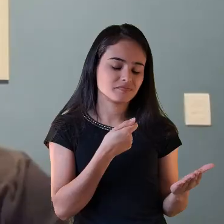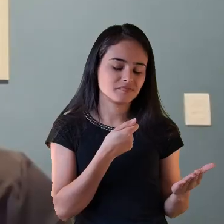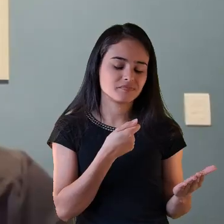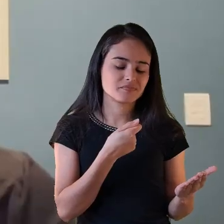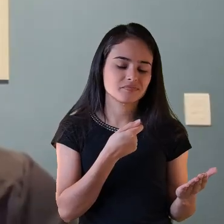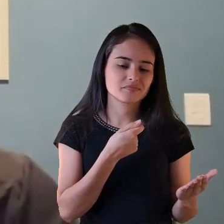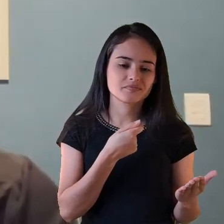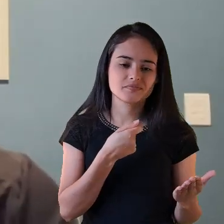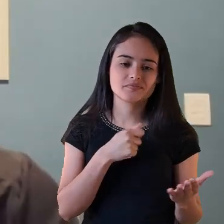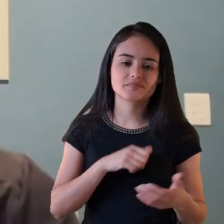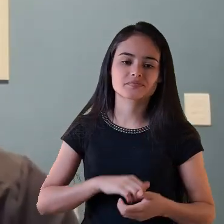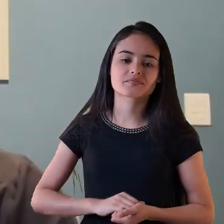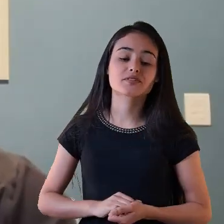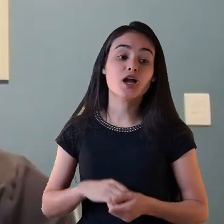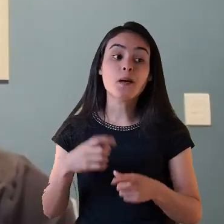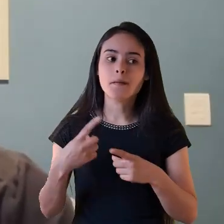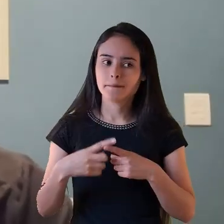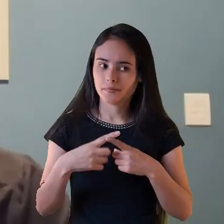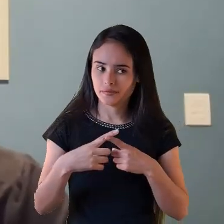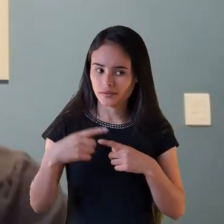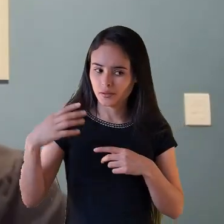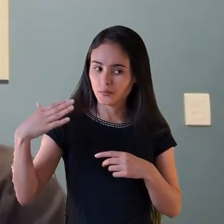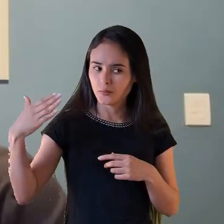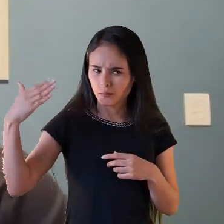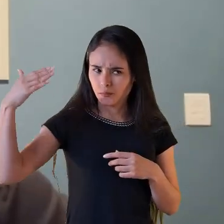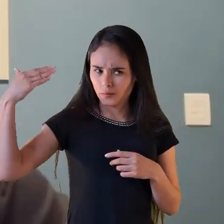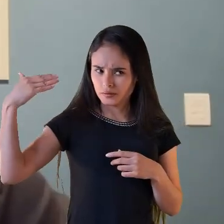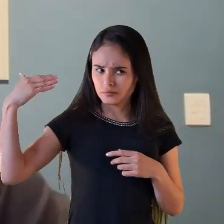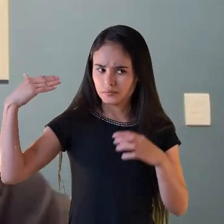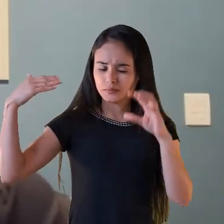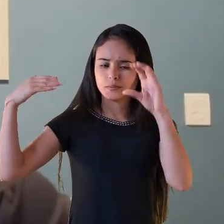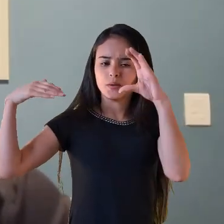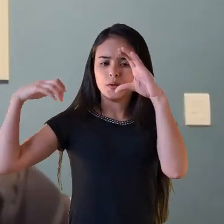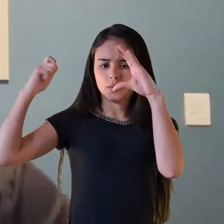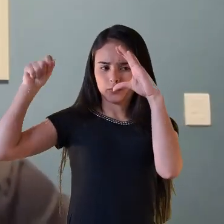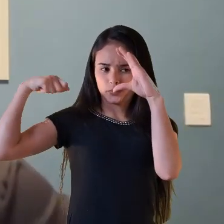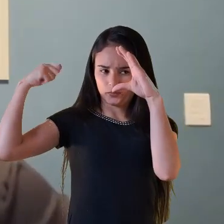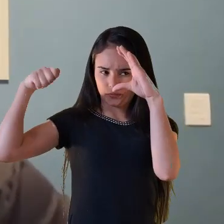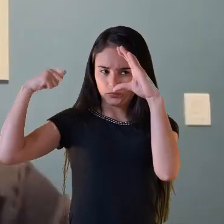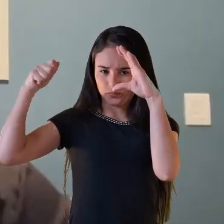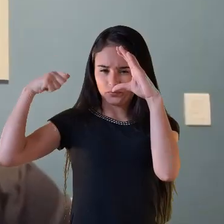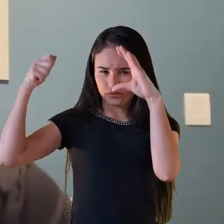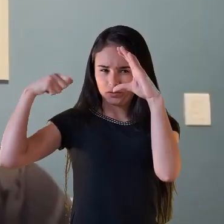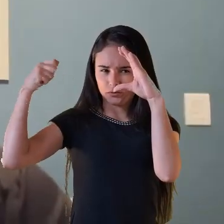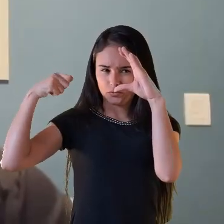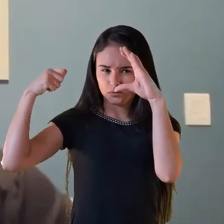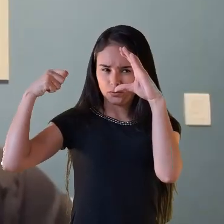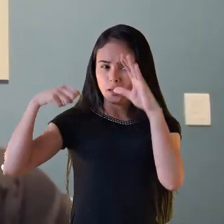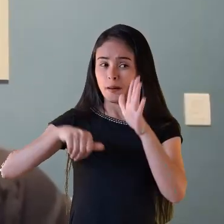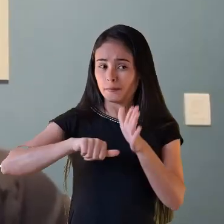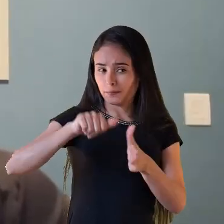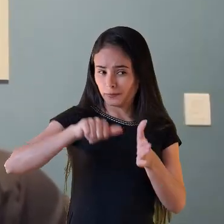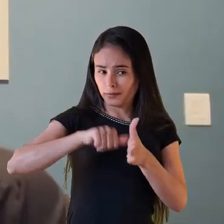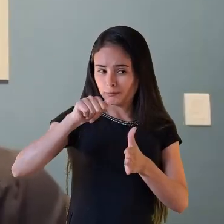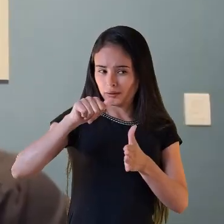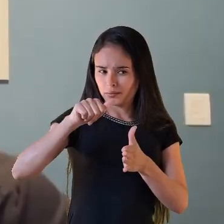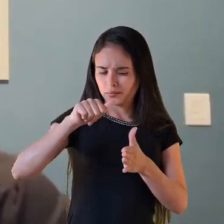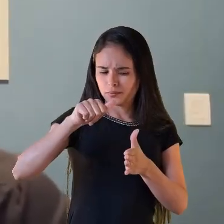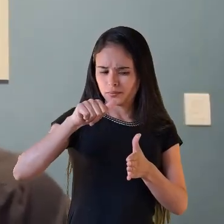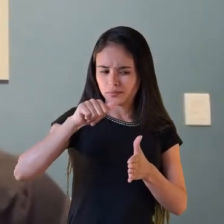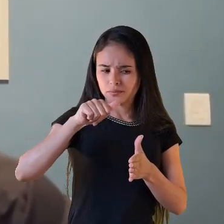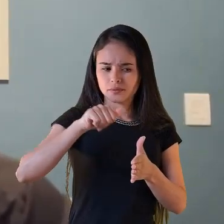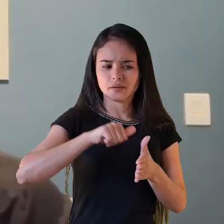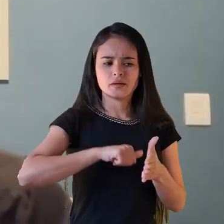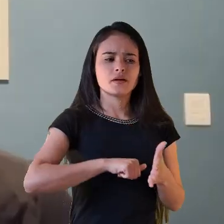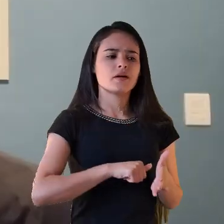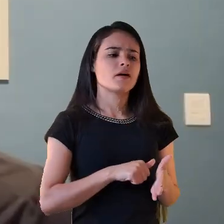muito da escrita, porque ele foi todo roteirizado, né? Cada trecho, cada palavra,